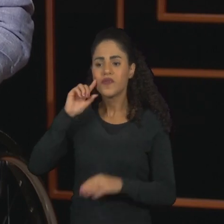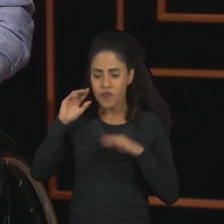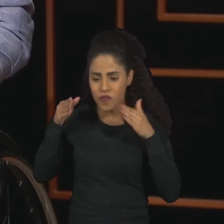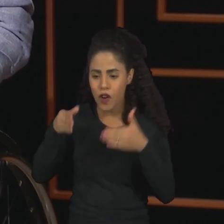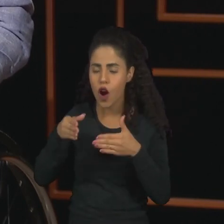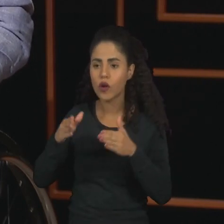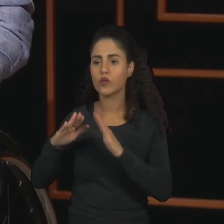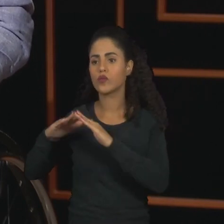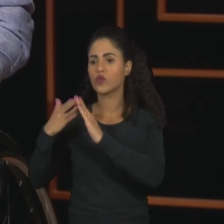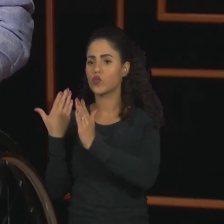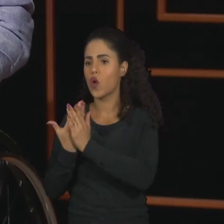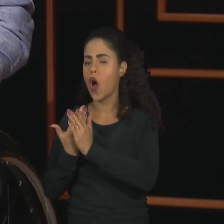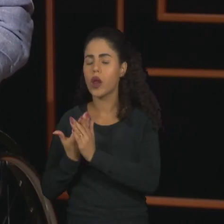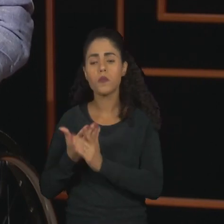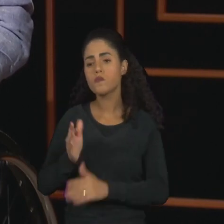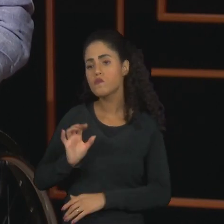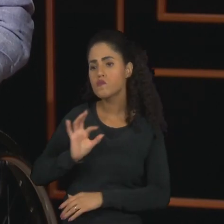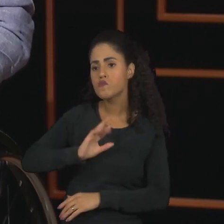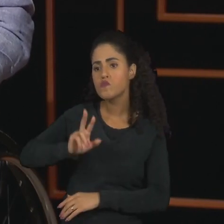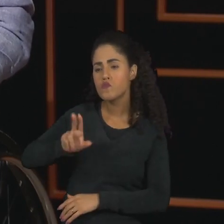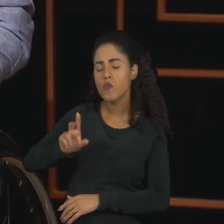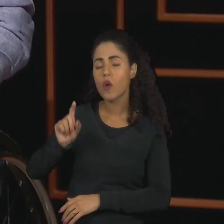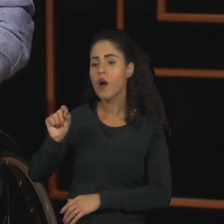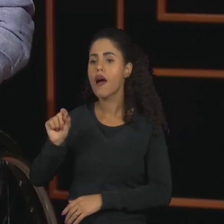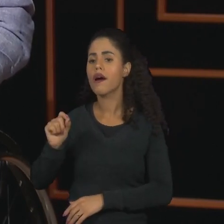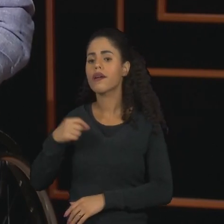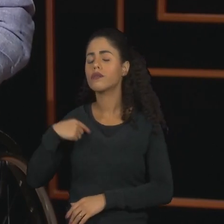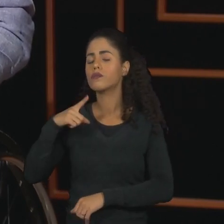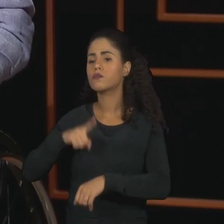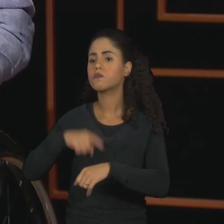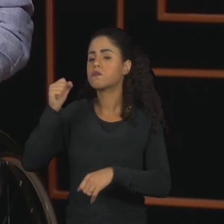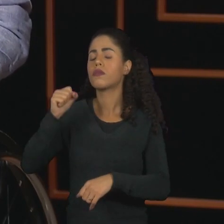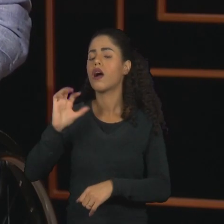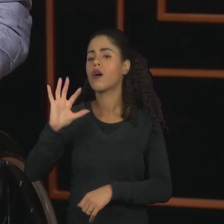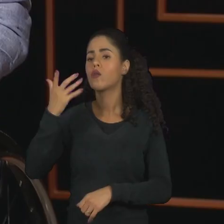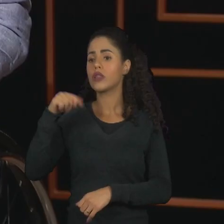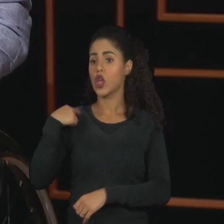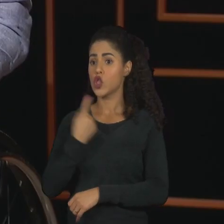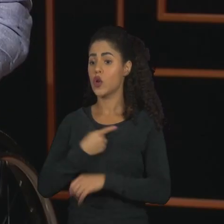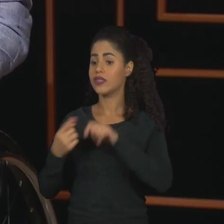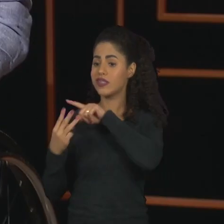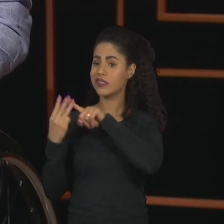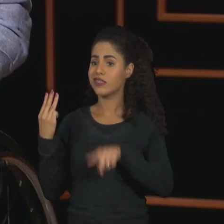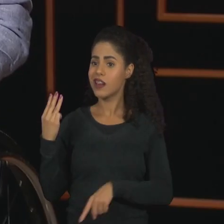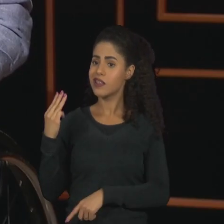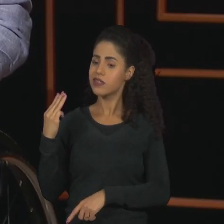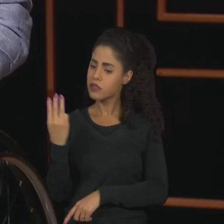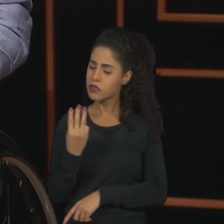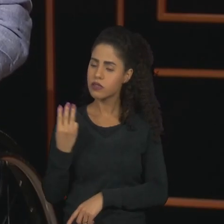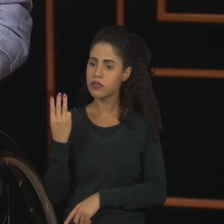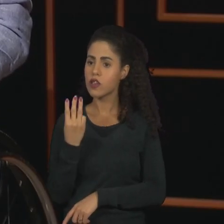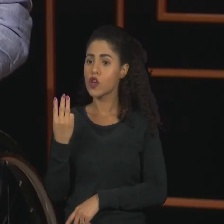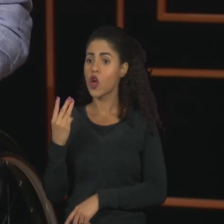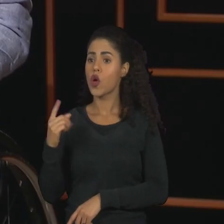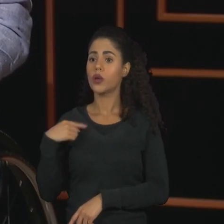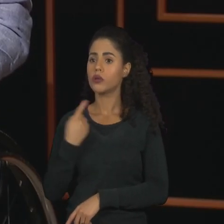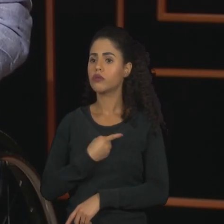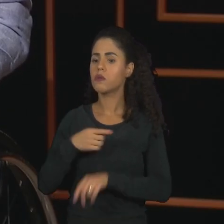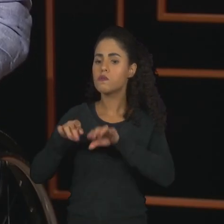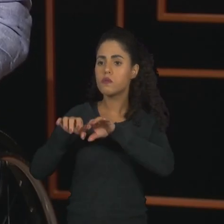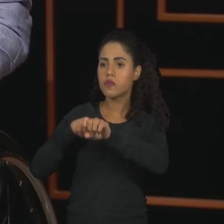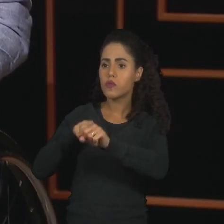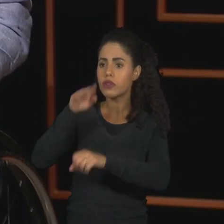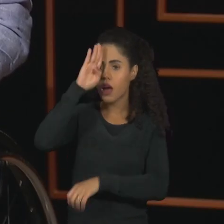determinada escola. E, por acaso, nós três não tivemos uma